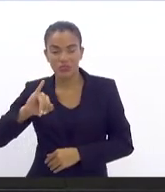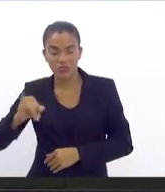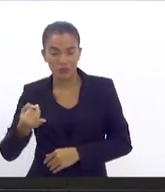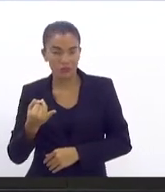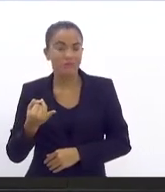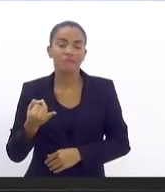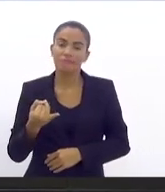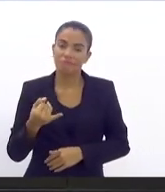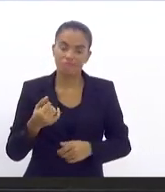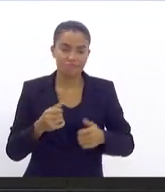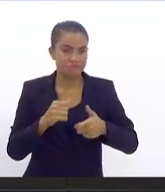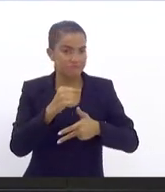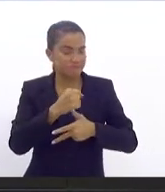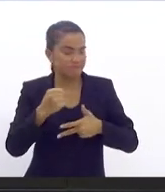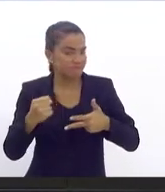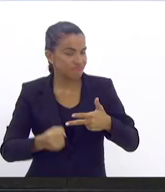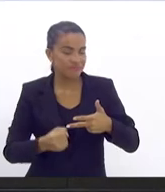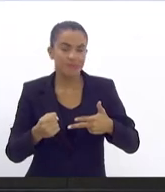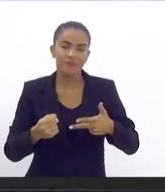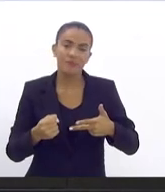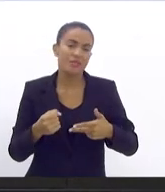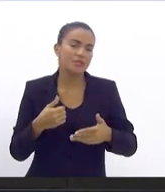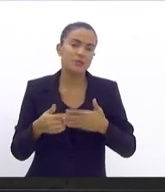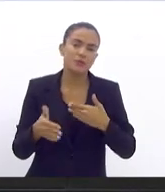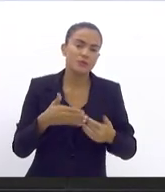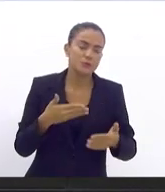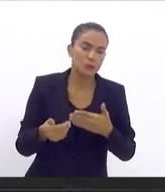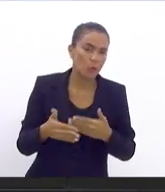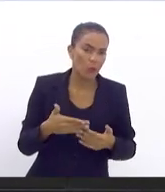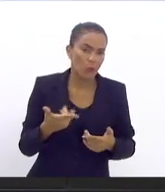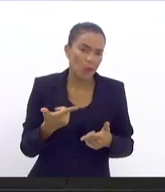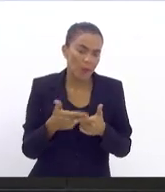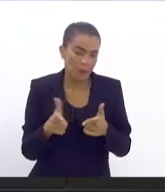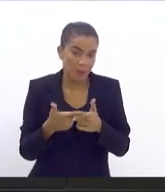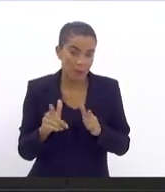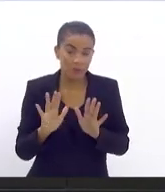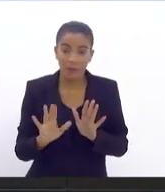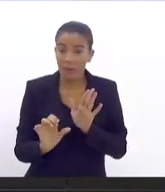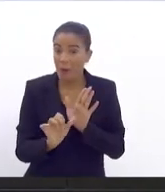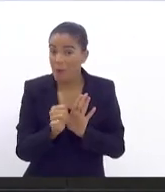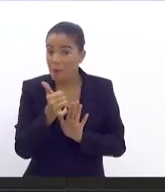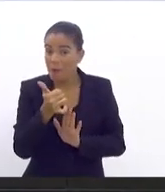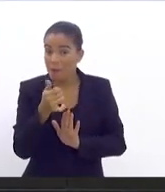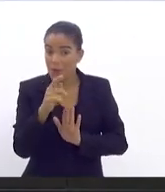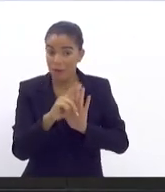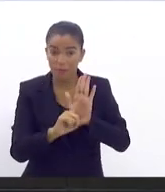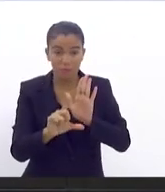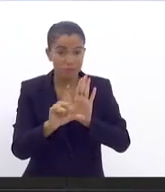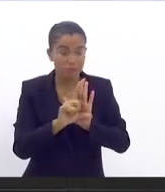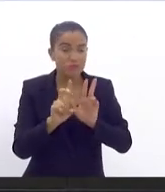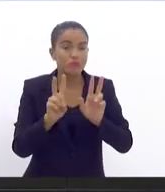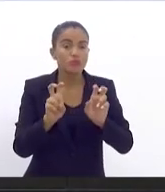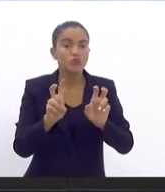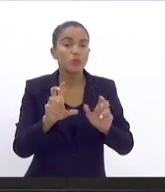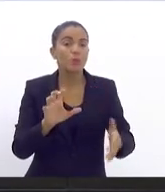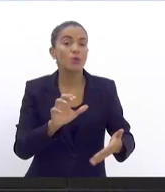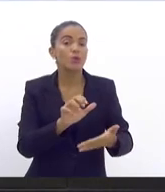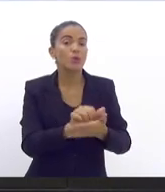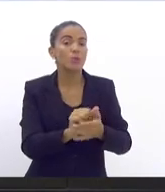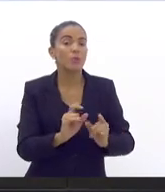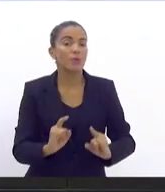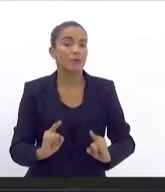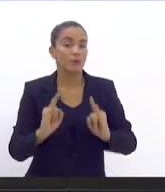inibe a capacidade do legislador. A grande questão é que esse, de fato, é o primeiro projeto sobre um tombamento de